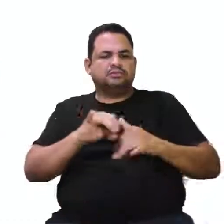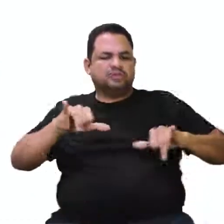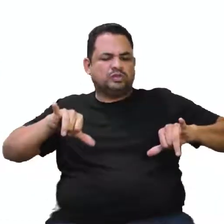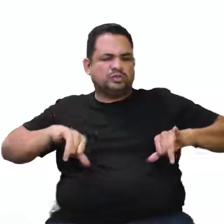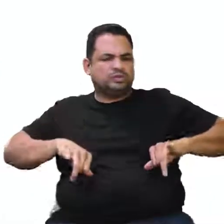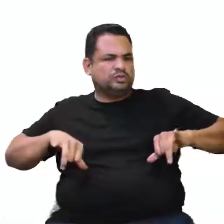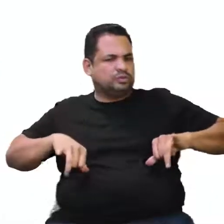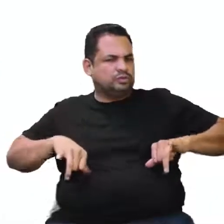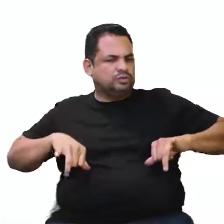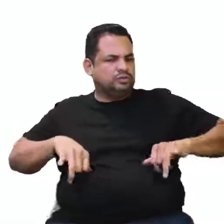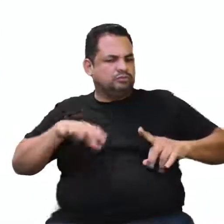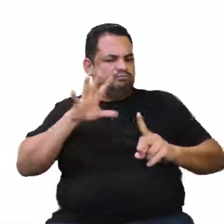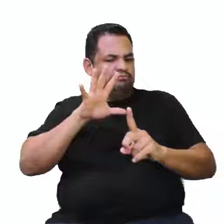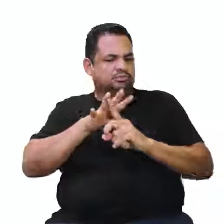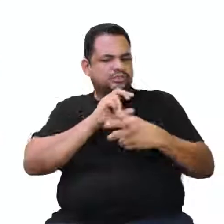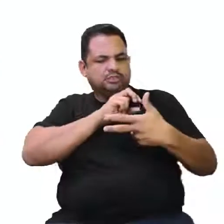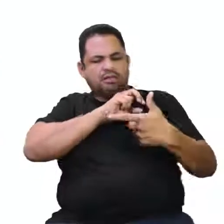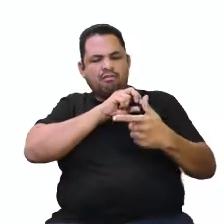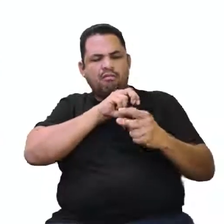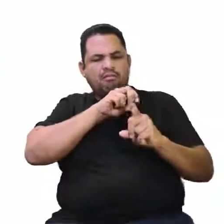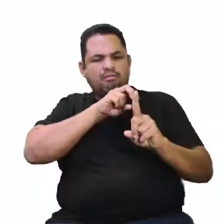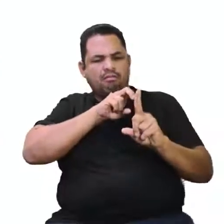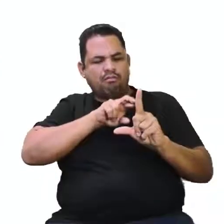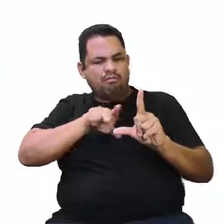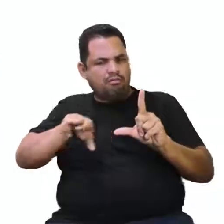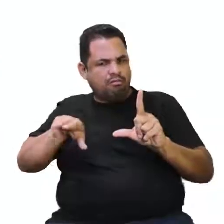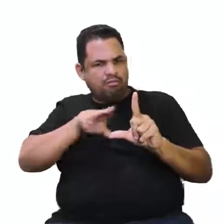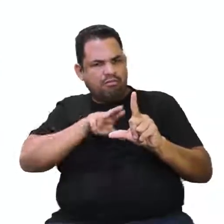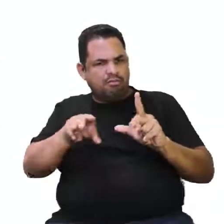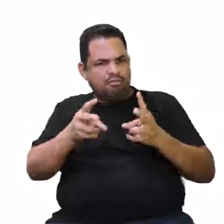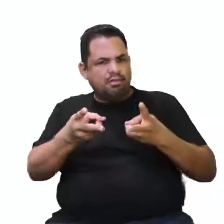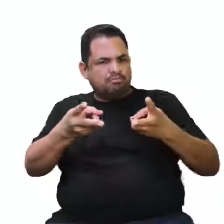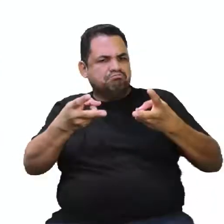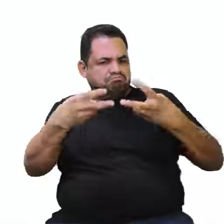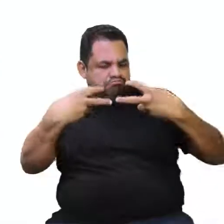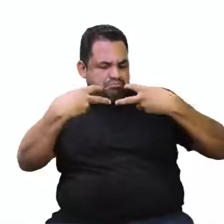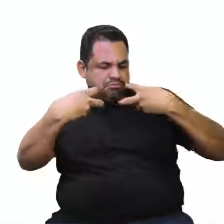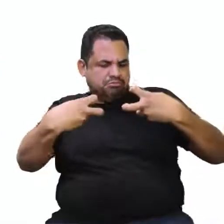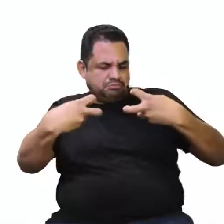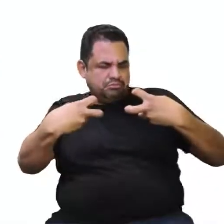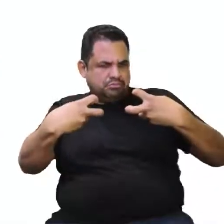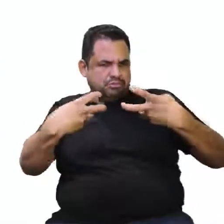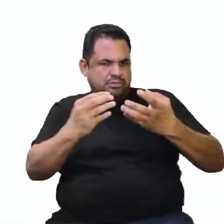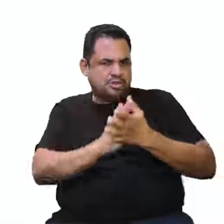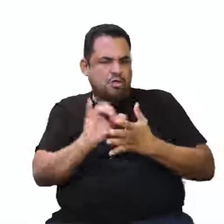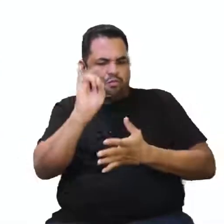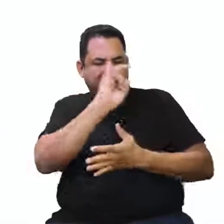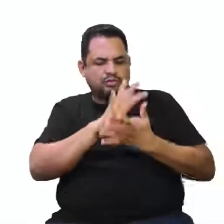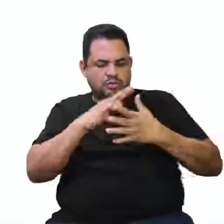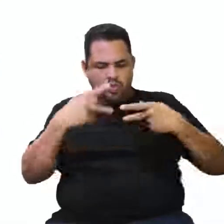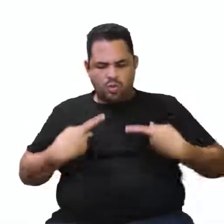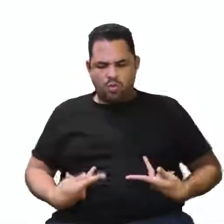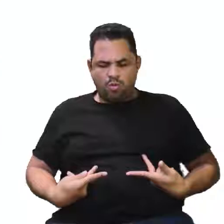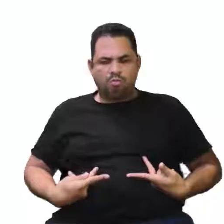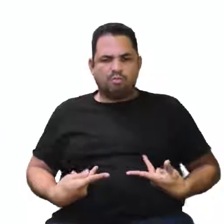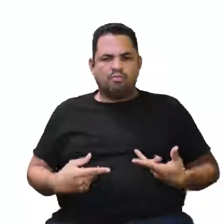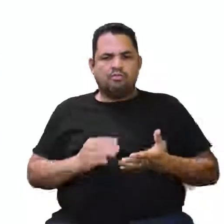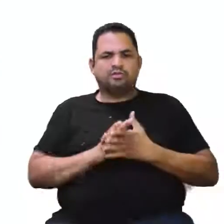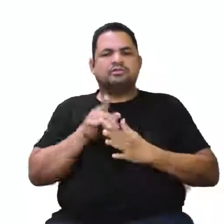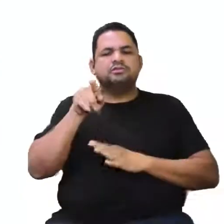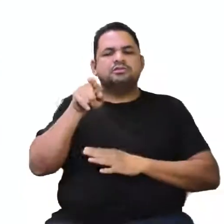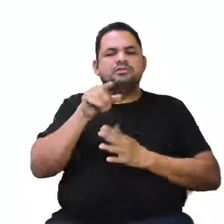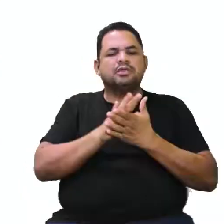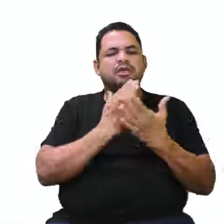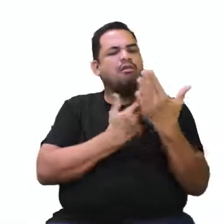sofre, né, influência da mídia na percepção da sua imagem corporal? Você fica aí muito tempo na frente